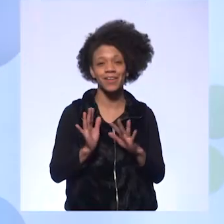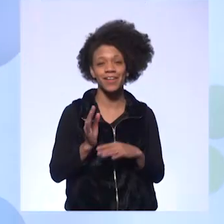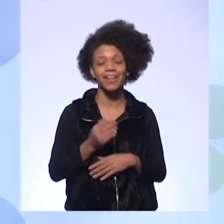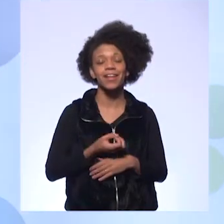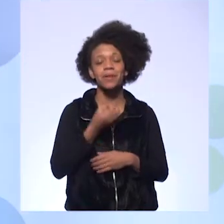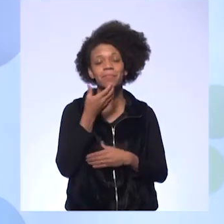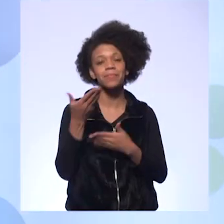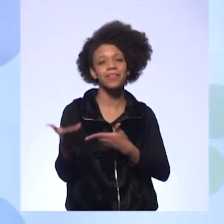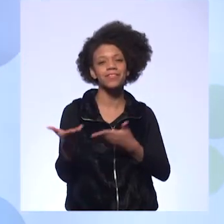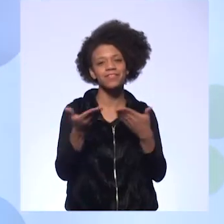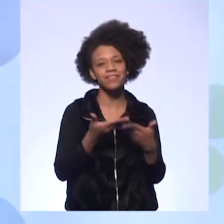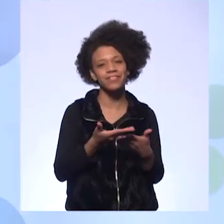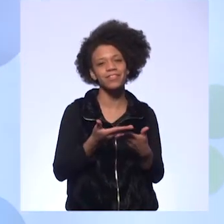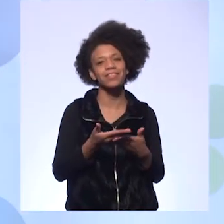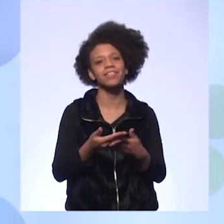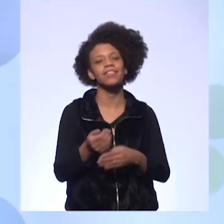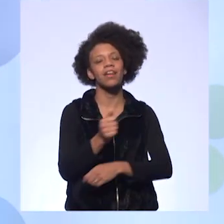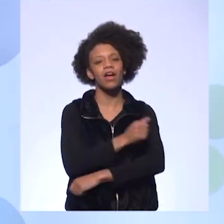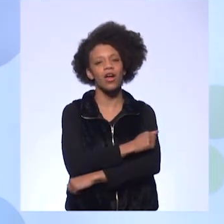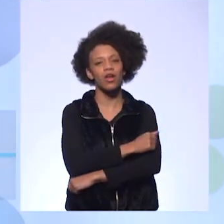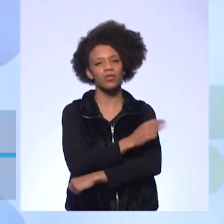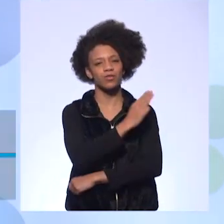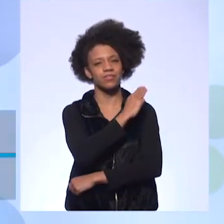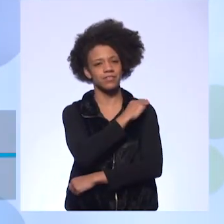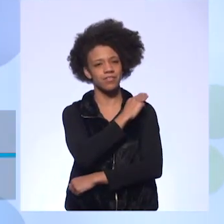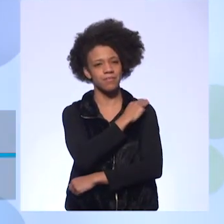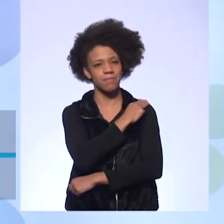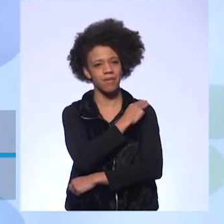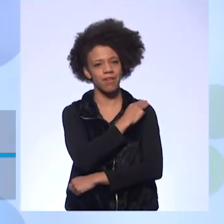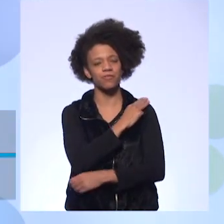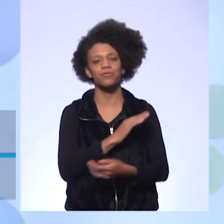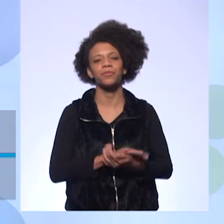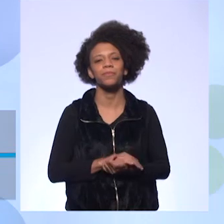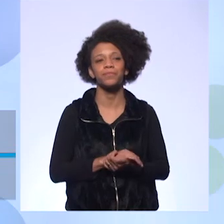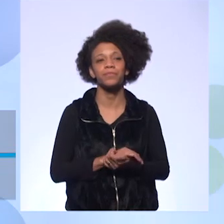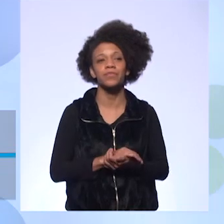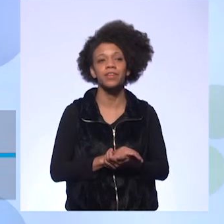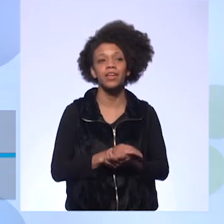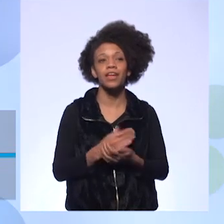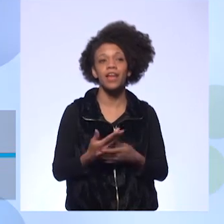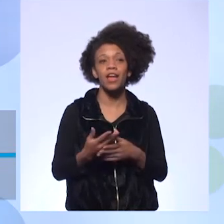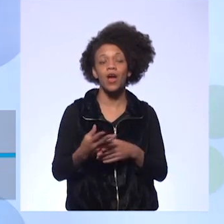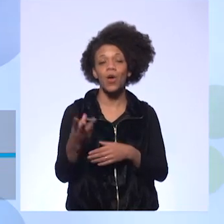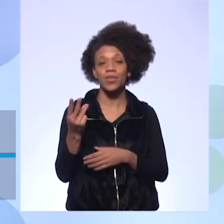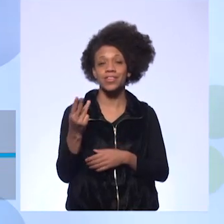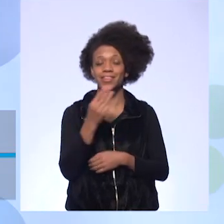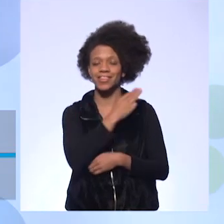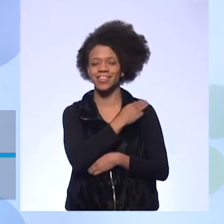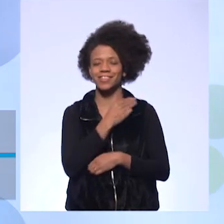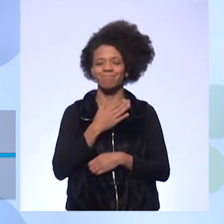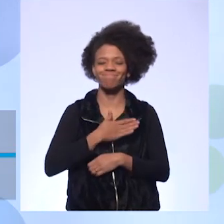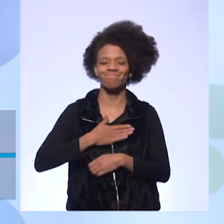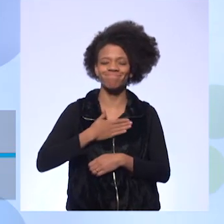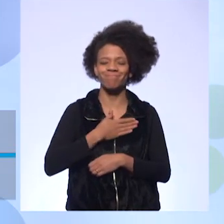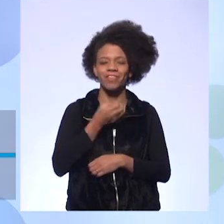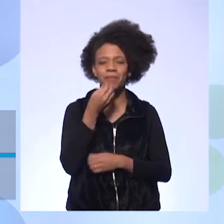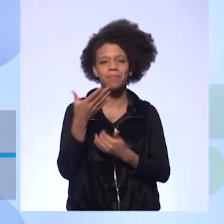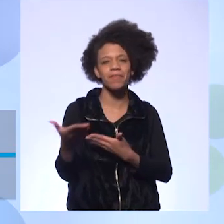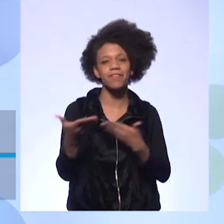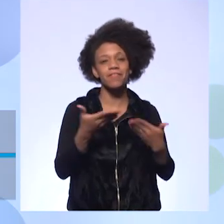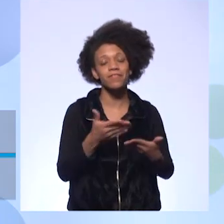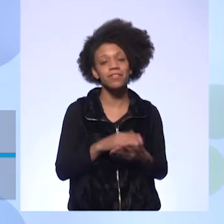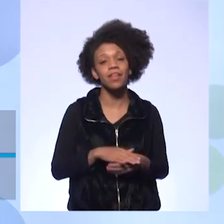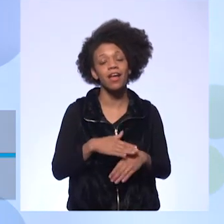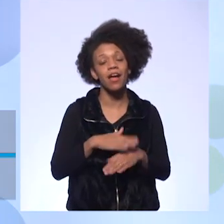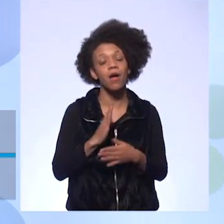Olá, bem-vindos, estudantes da terceira série do ensino médio, nosso querido terceirão. Sejam bem-vindos a mais